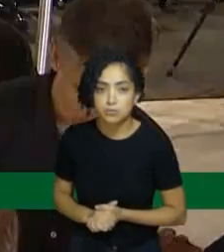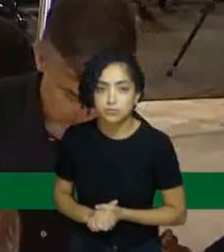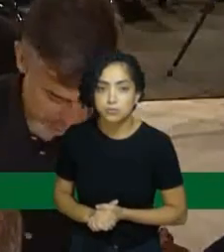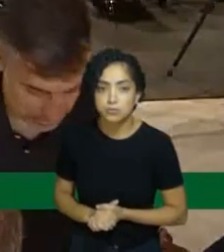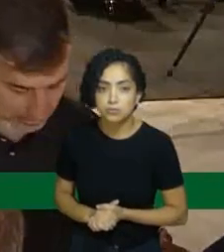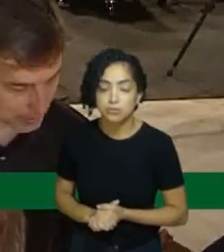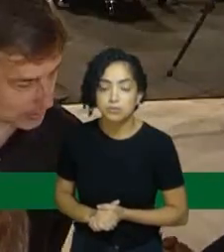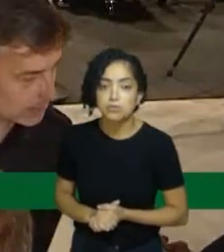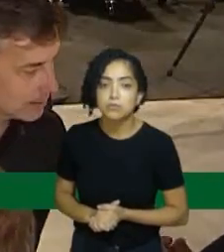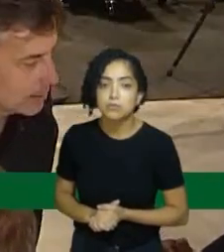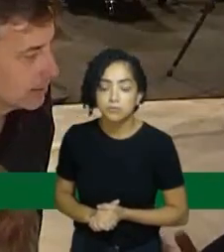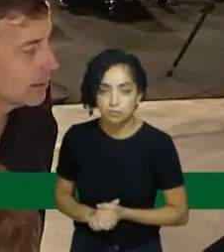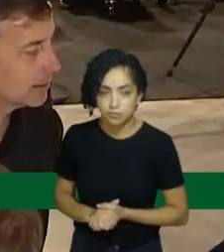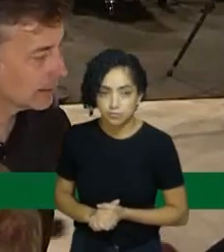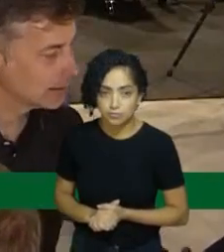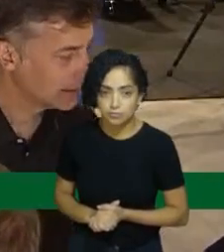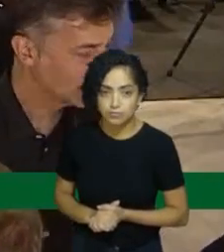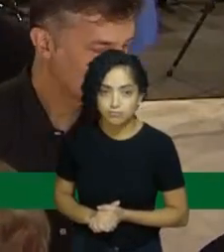delegado